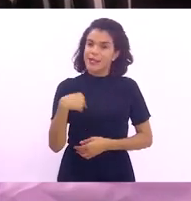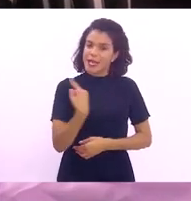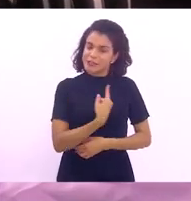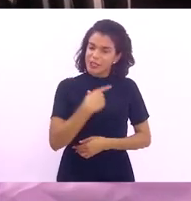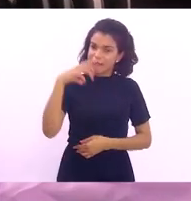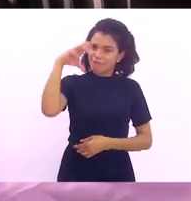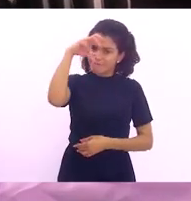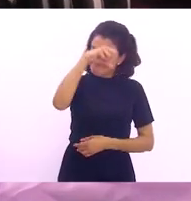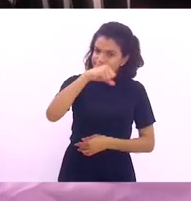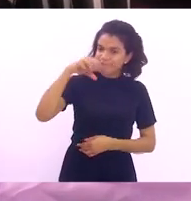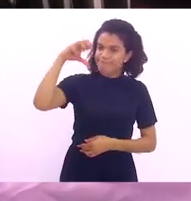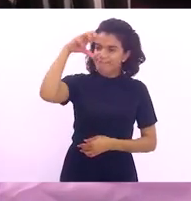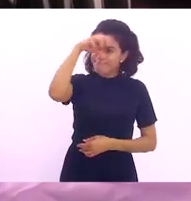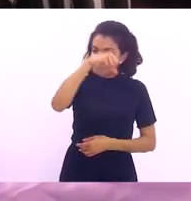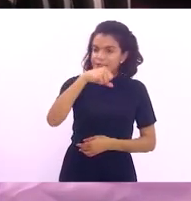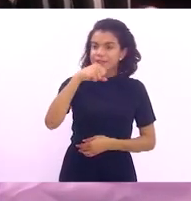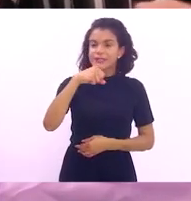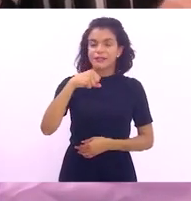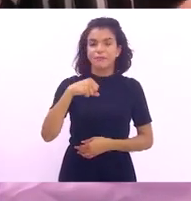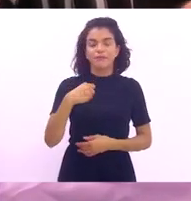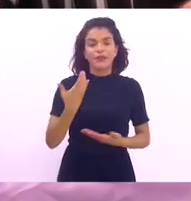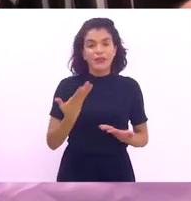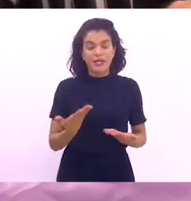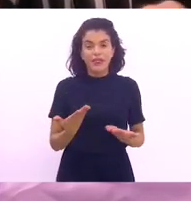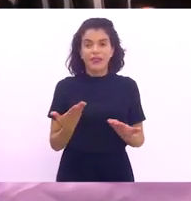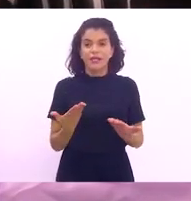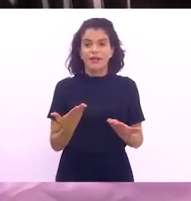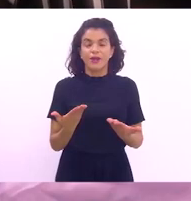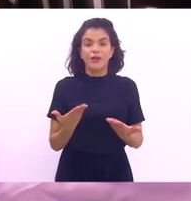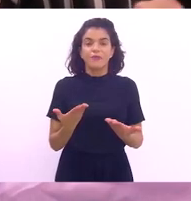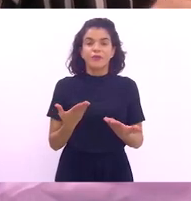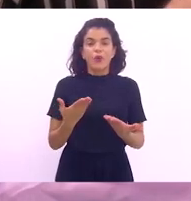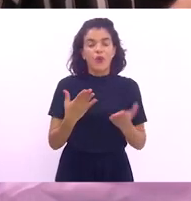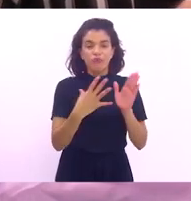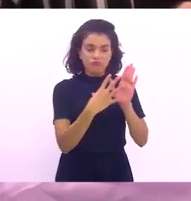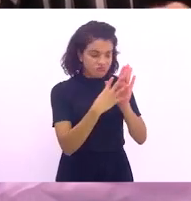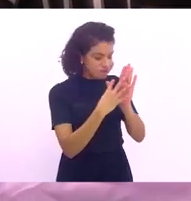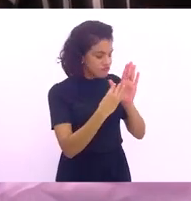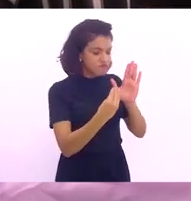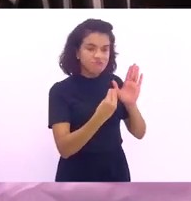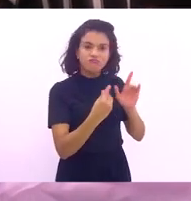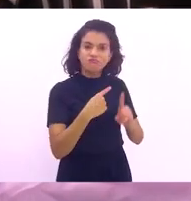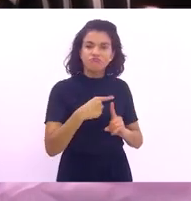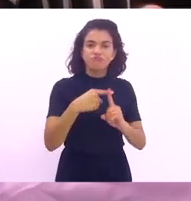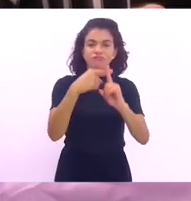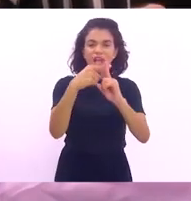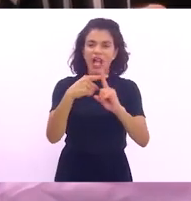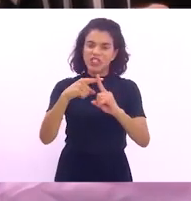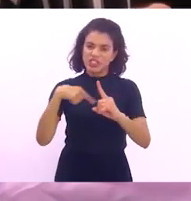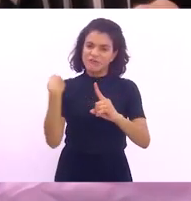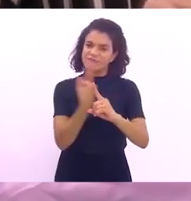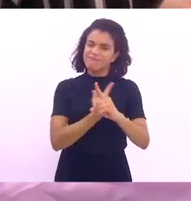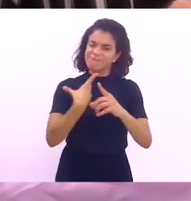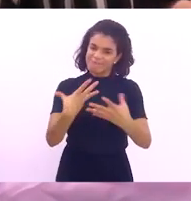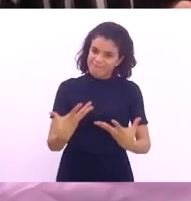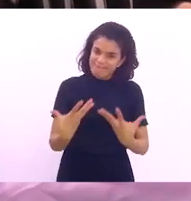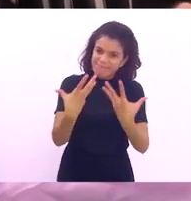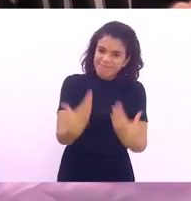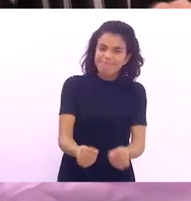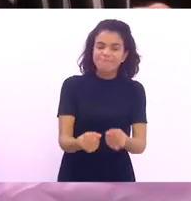aprender e dessa forma com esses exemplos a gente entrar nessa luta